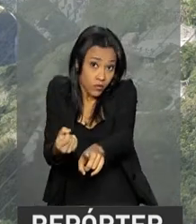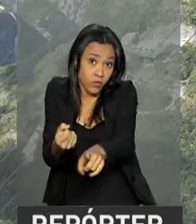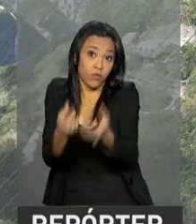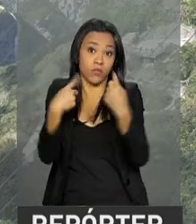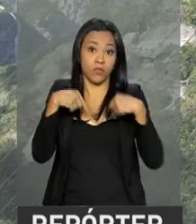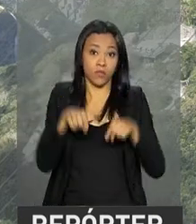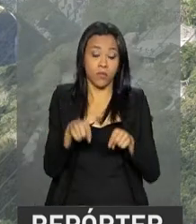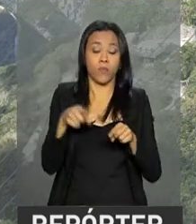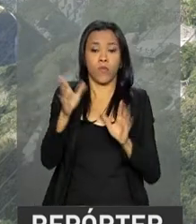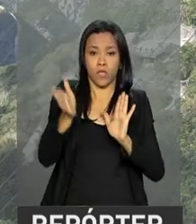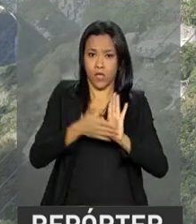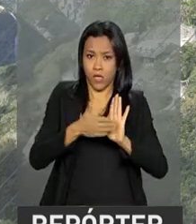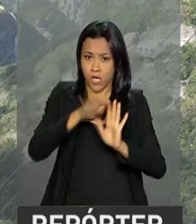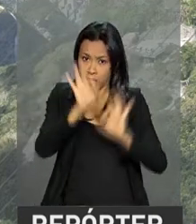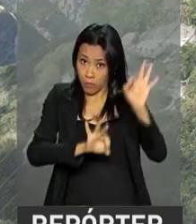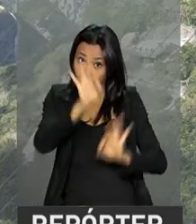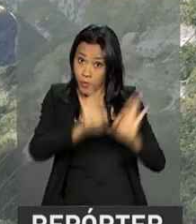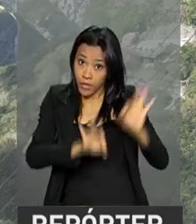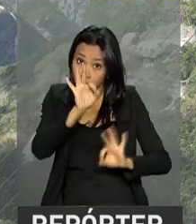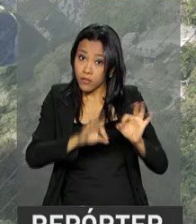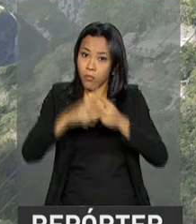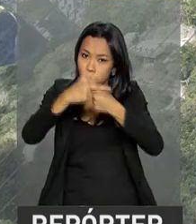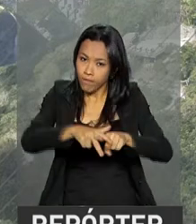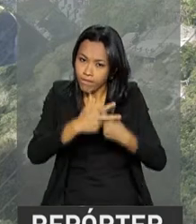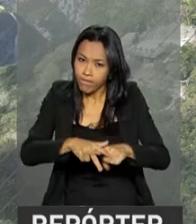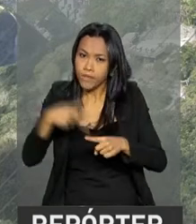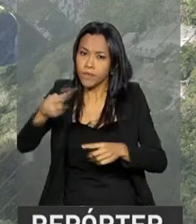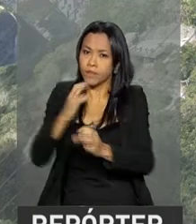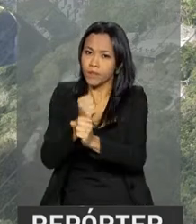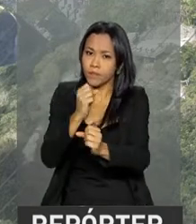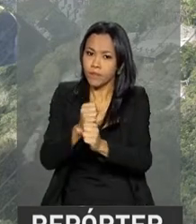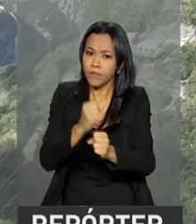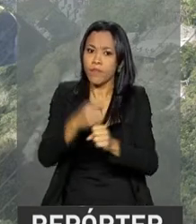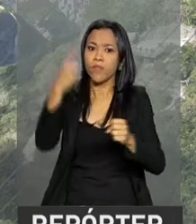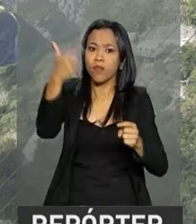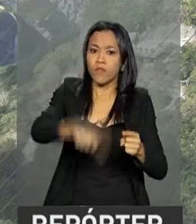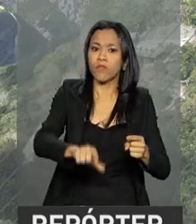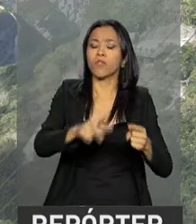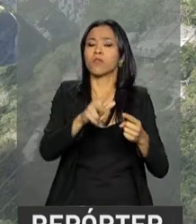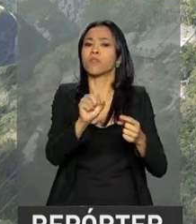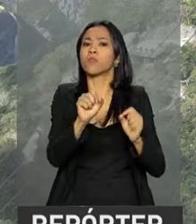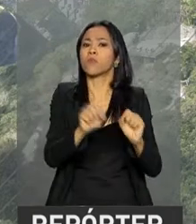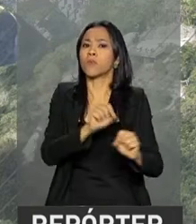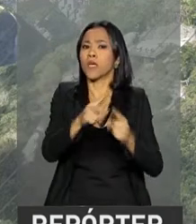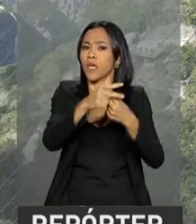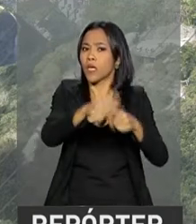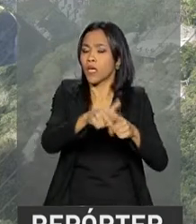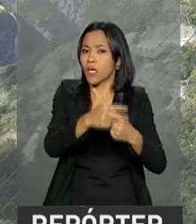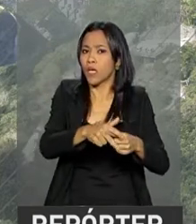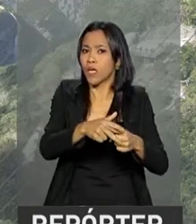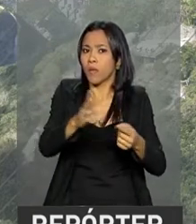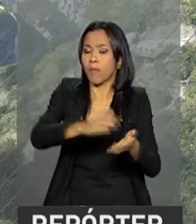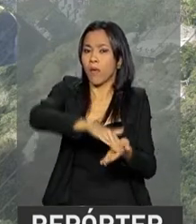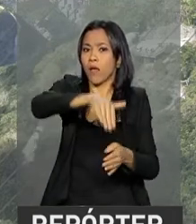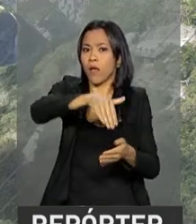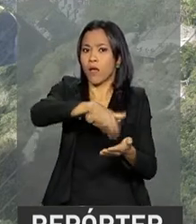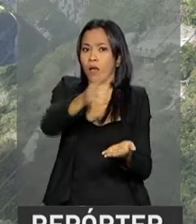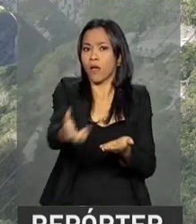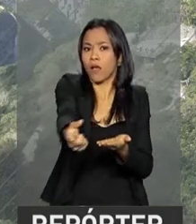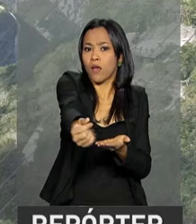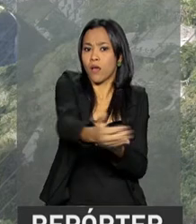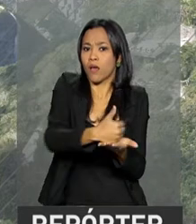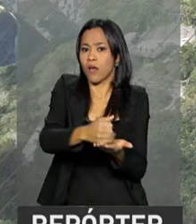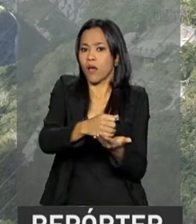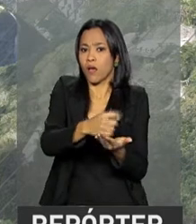de recuperação fiscal prevê o aumento de receitas por meio de alterações de alíquotas e maiores contribuições serão